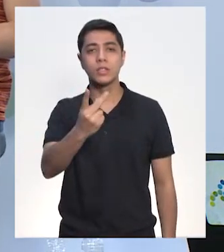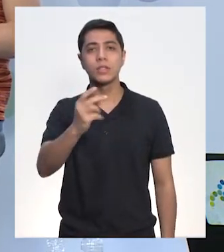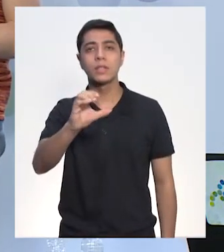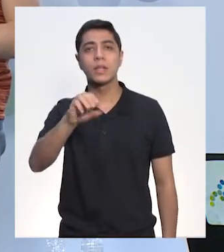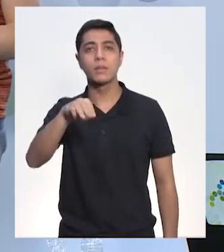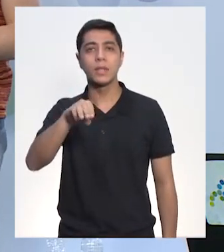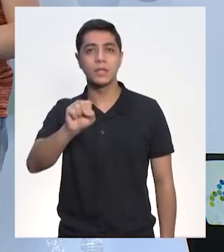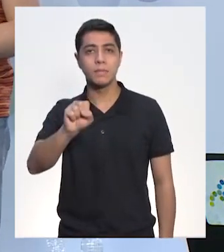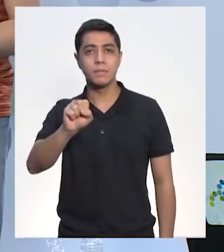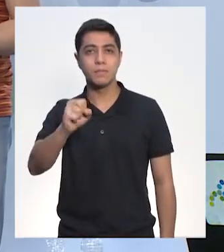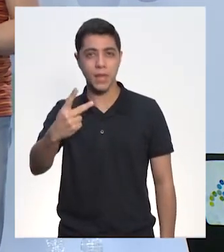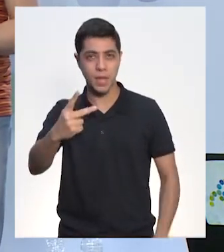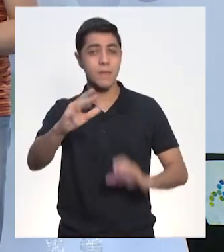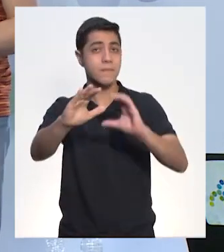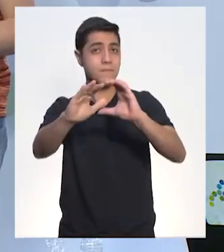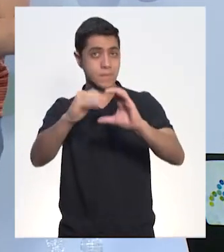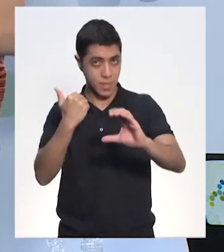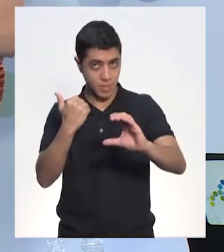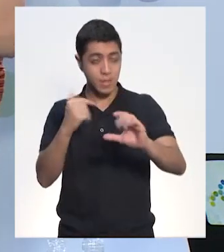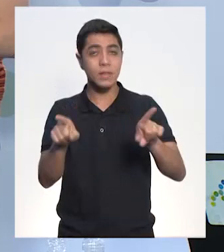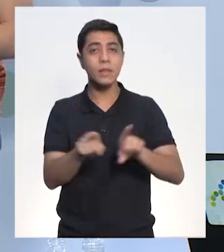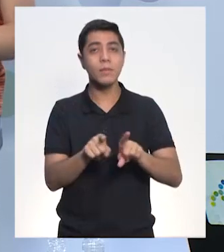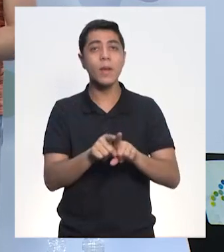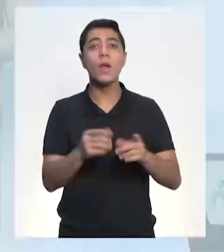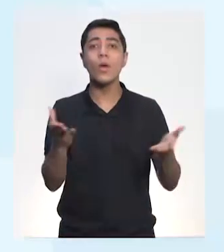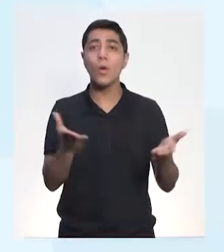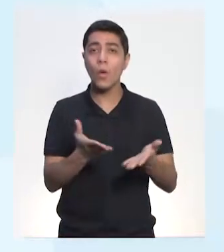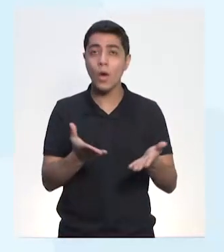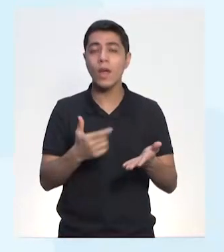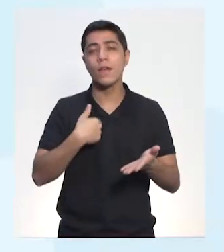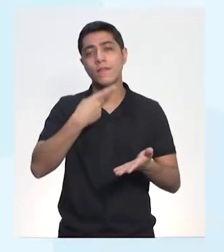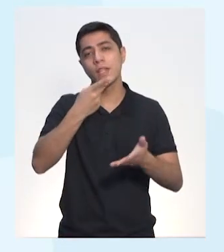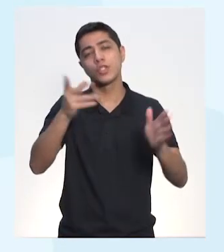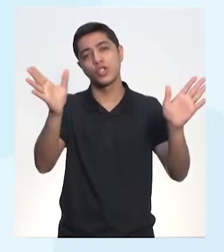sobre a aula de hoje. E eu me despeço agora. Muito obrigado, professora